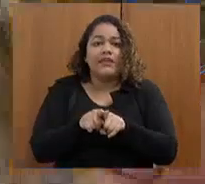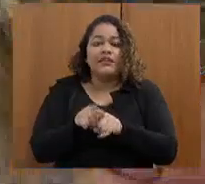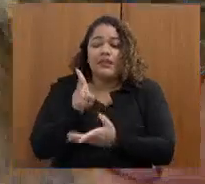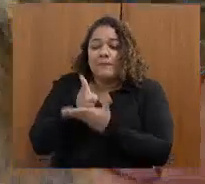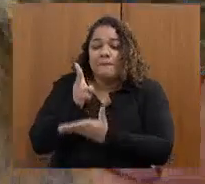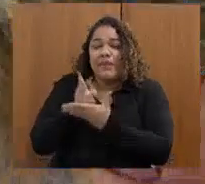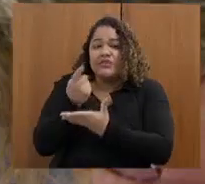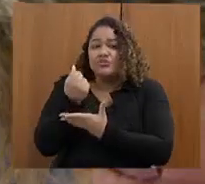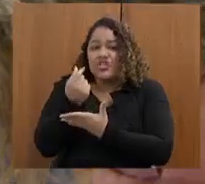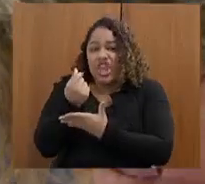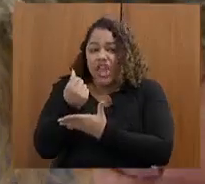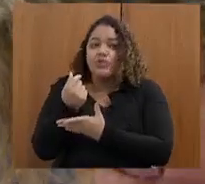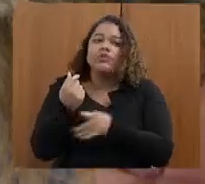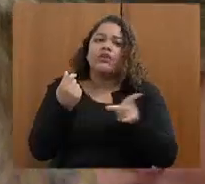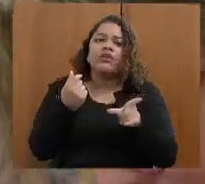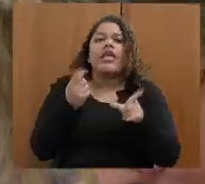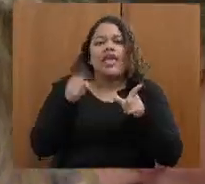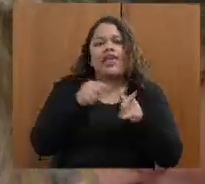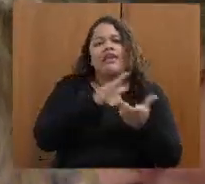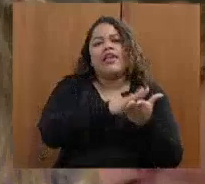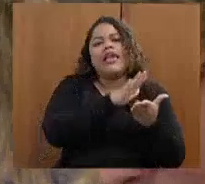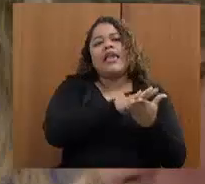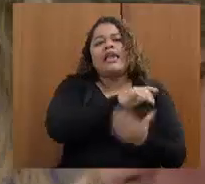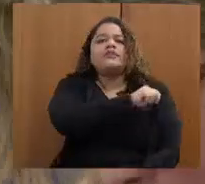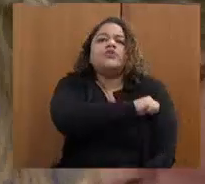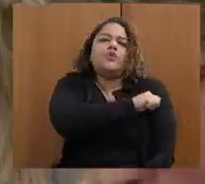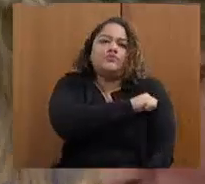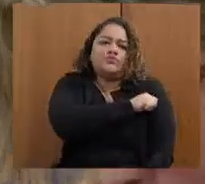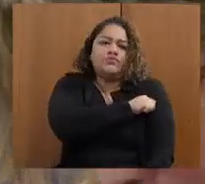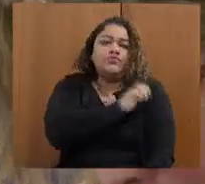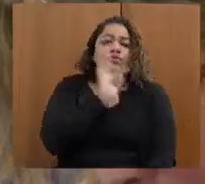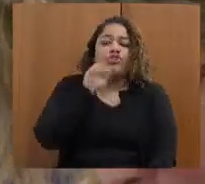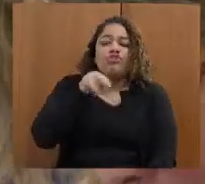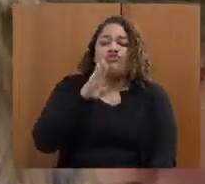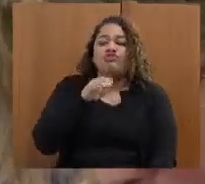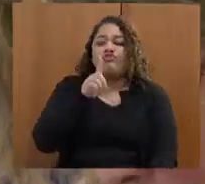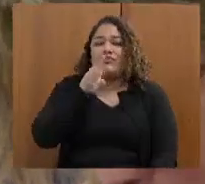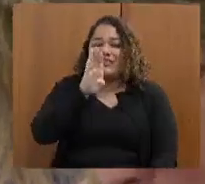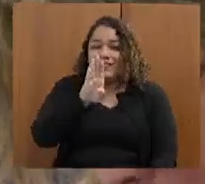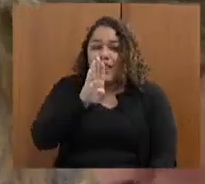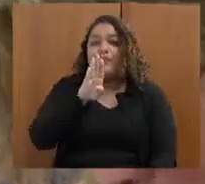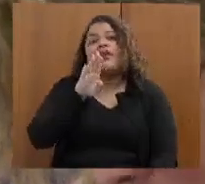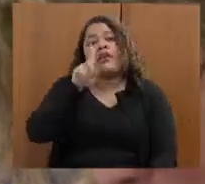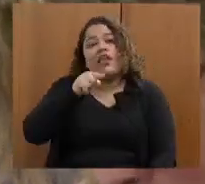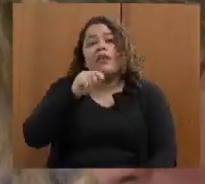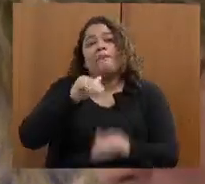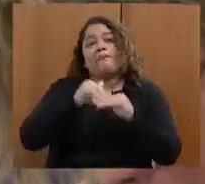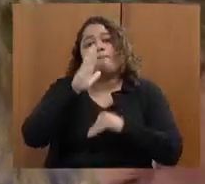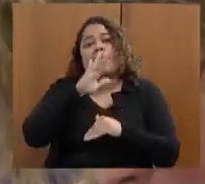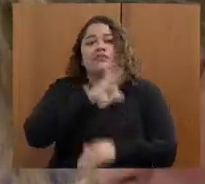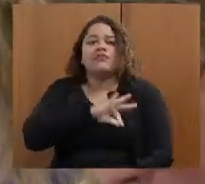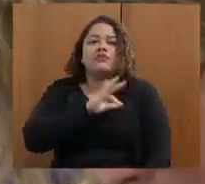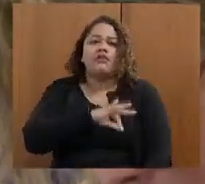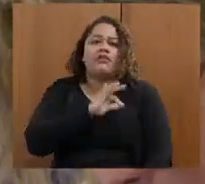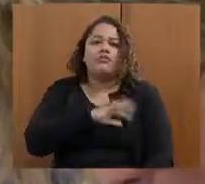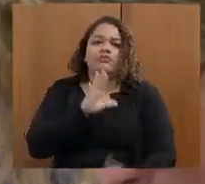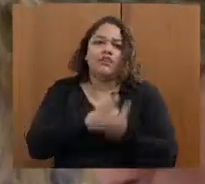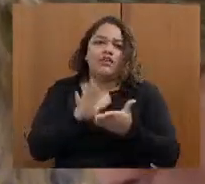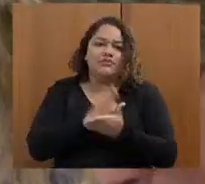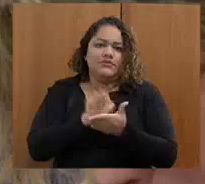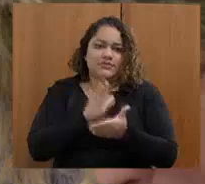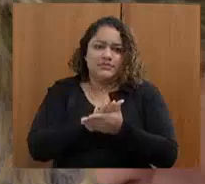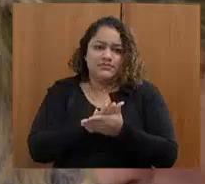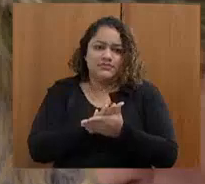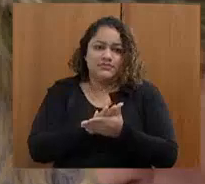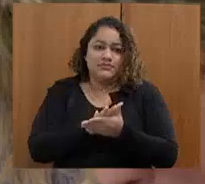né Nós fizemos o gasto do fundeb mais de 70% não foi este ano Possivelmente vai ultrapassar muito mais com reajuste